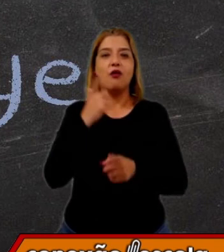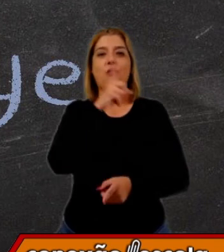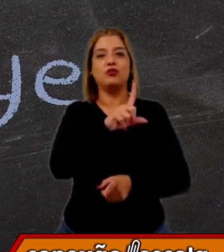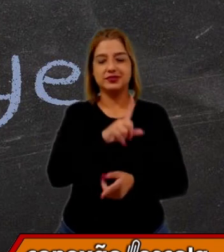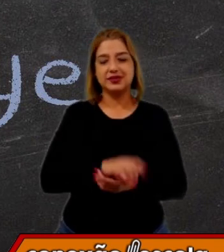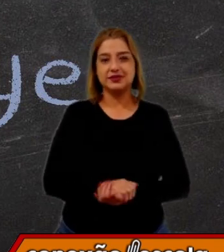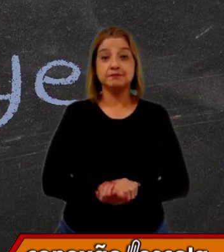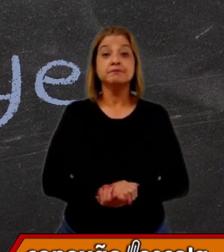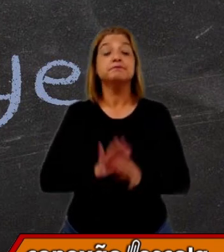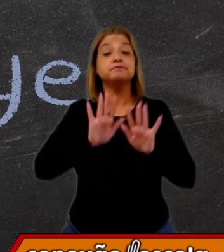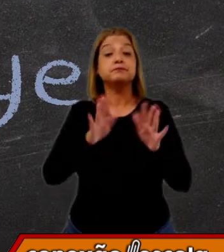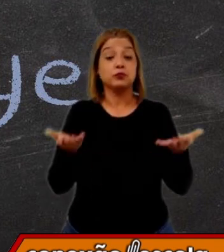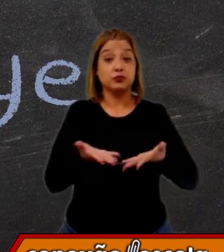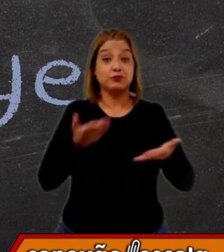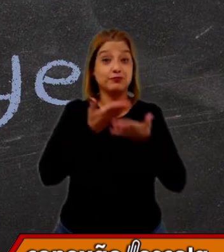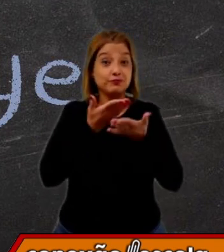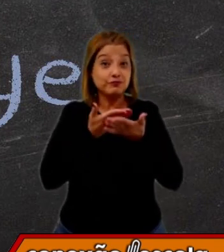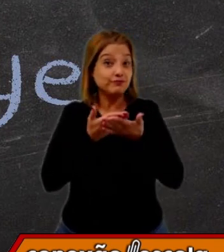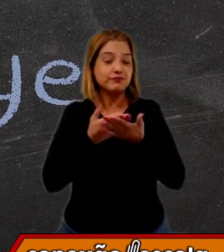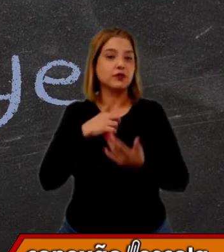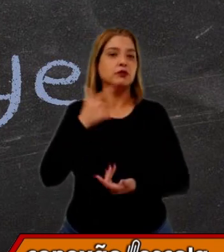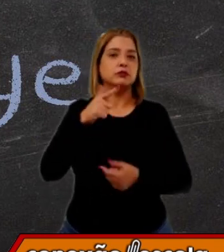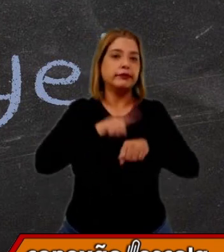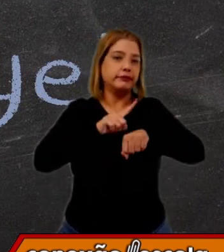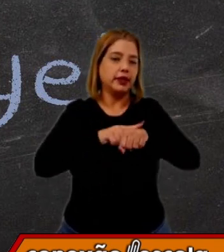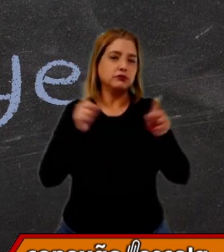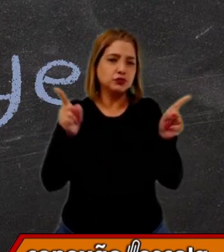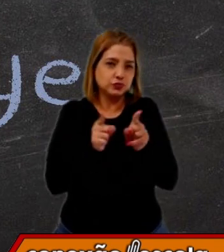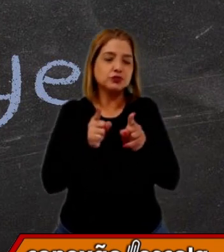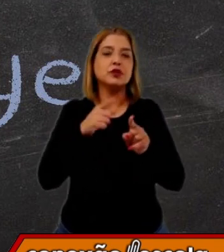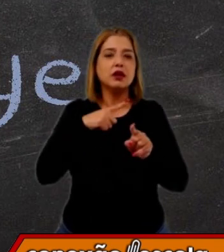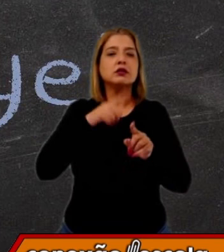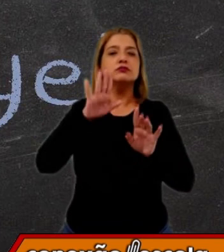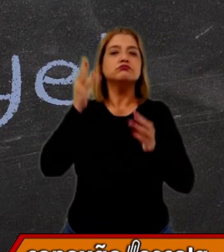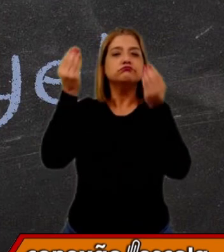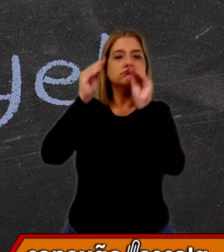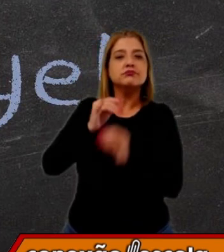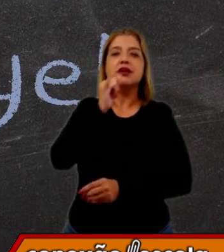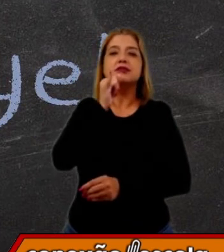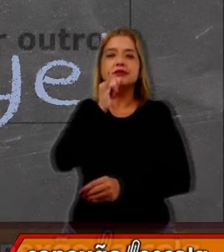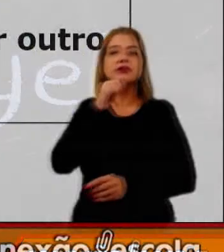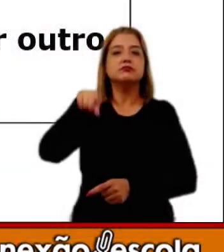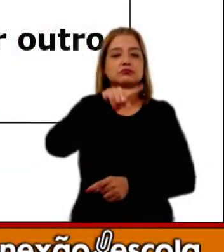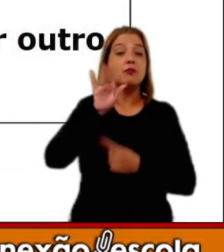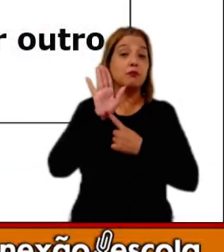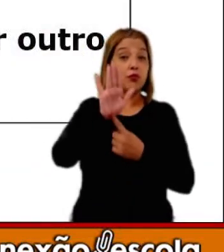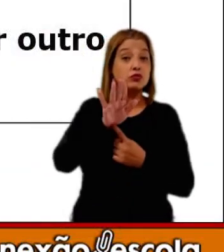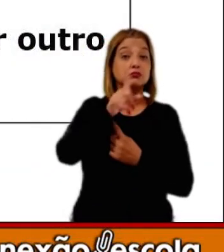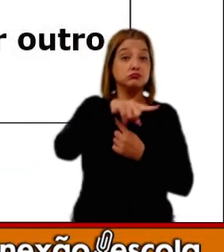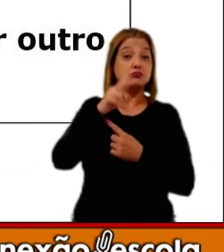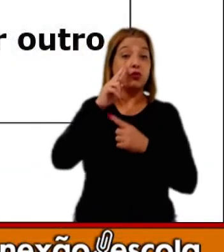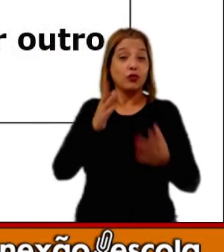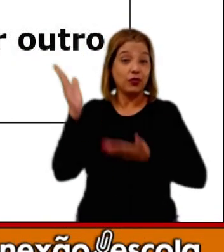inglês né mas para essa aula como também não temos muito tempo eu separei alguns dos exemplos como você pode